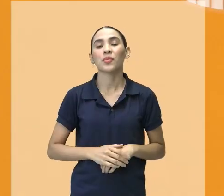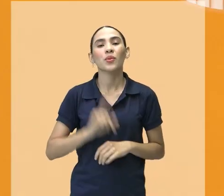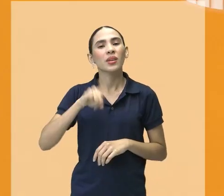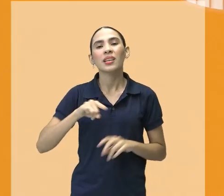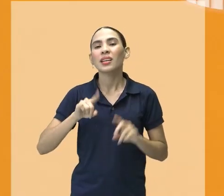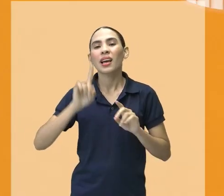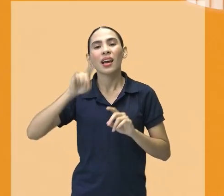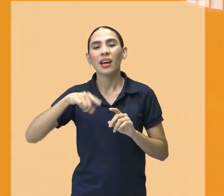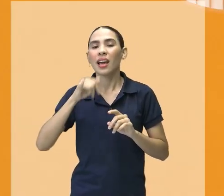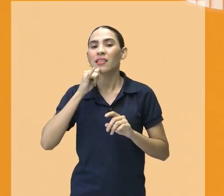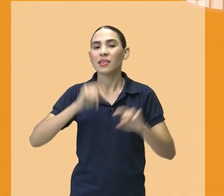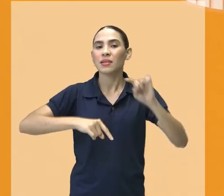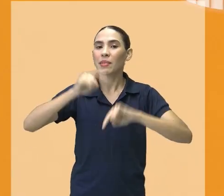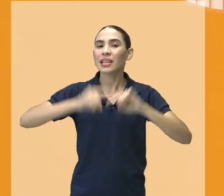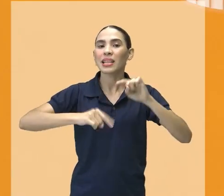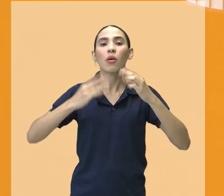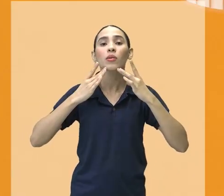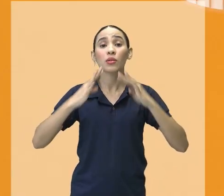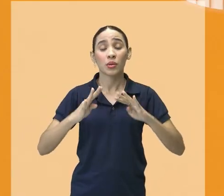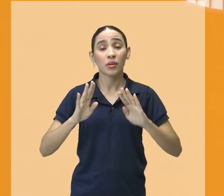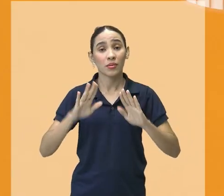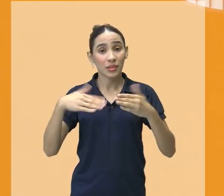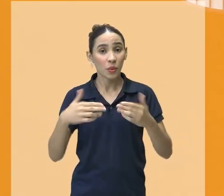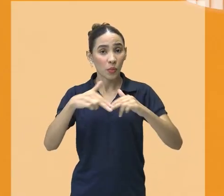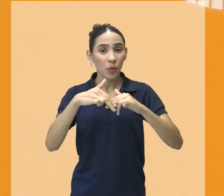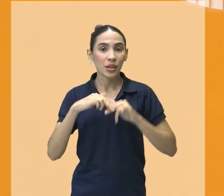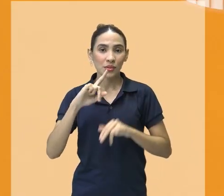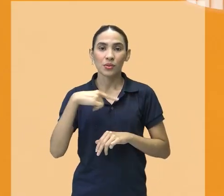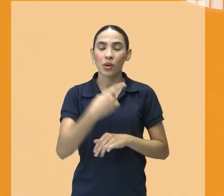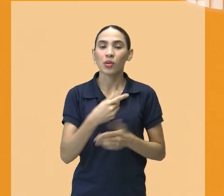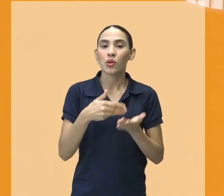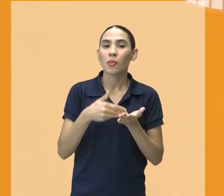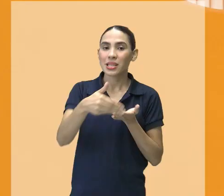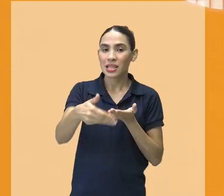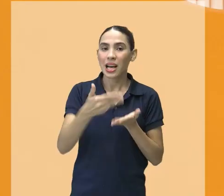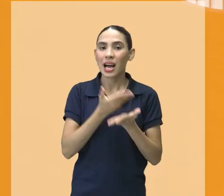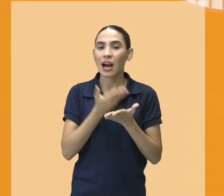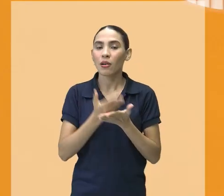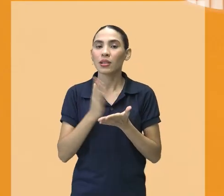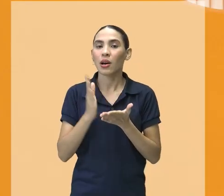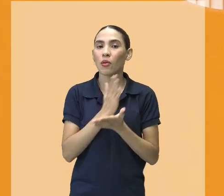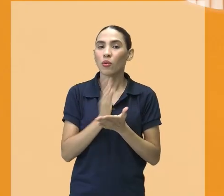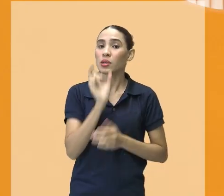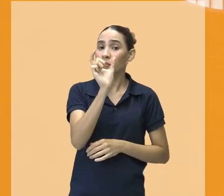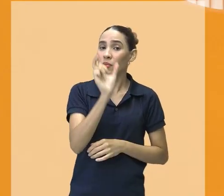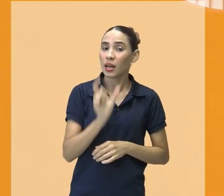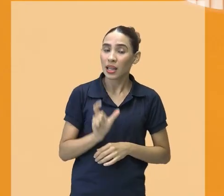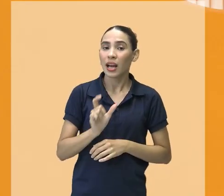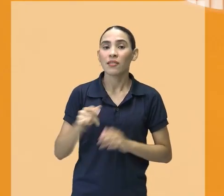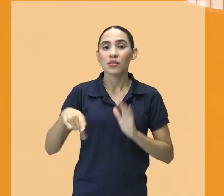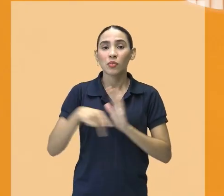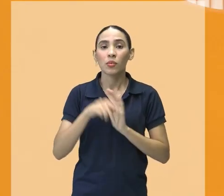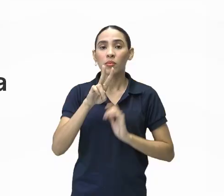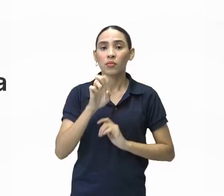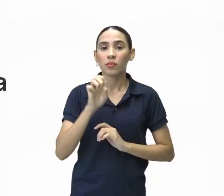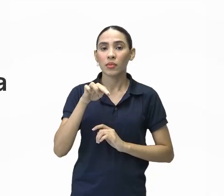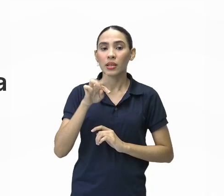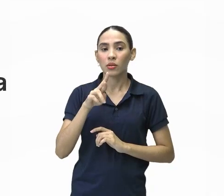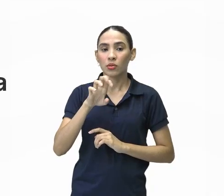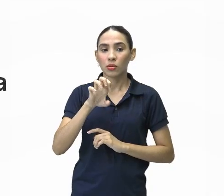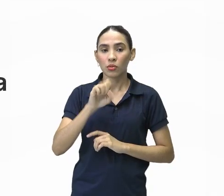são recursos naturais. Por isso, nós vamos iniciar aqui com as palavras de Venturi, do ano